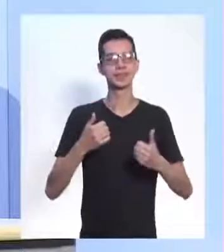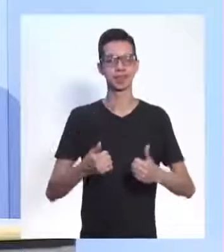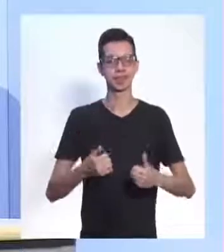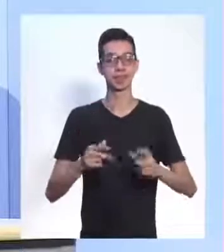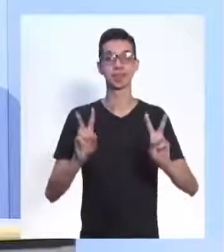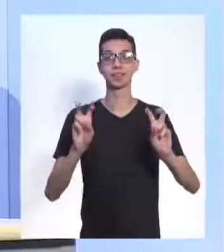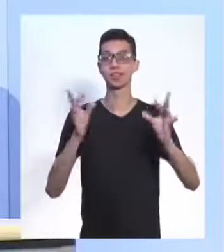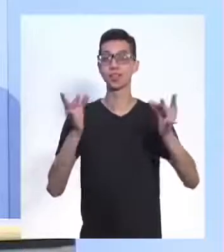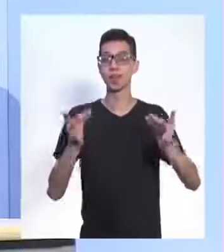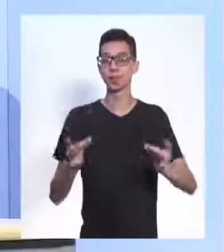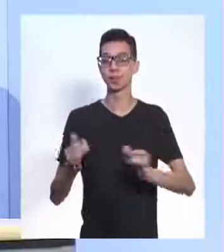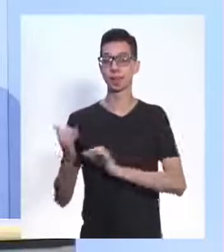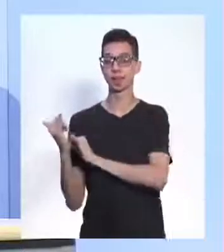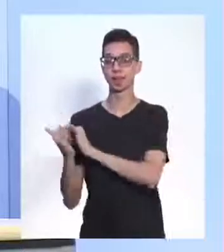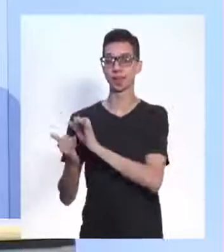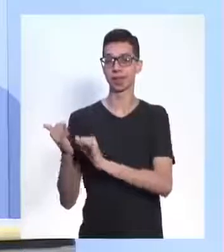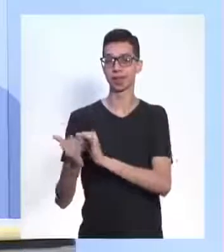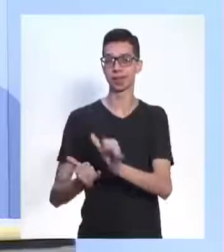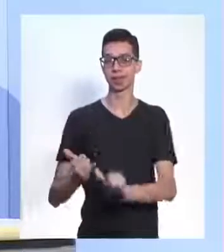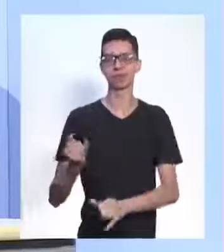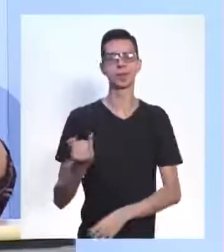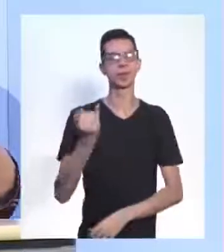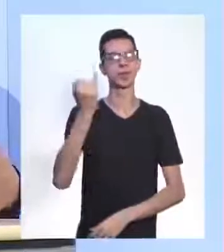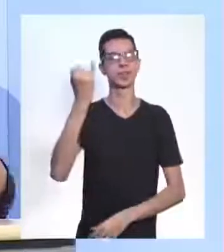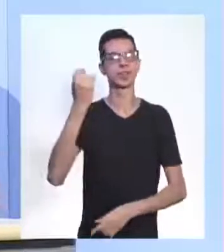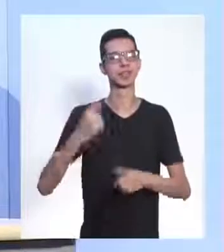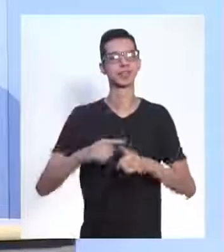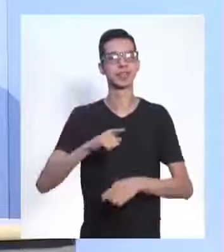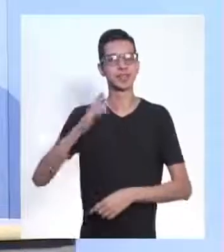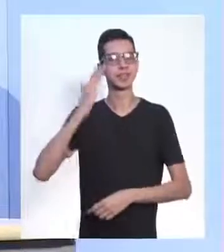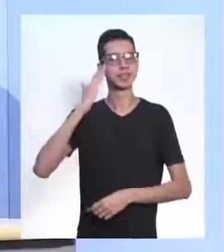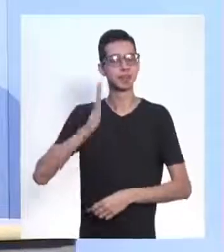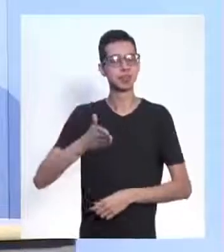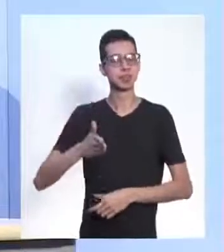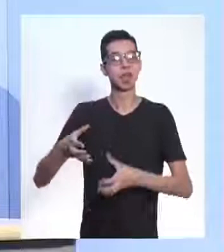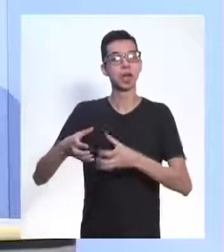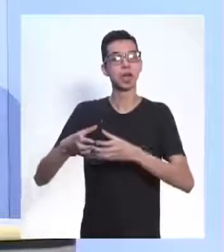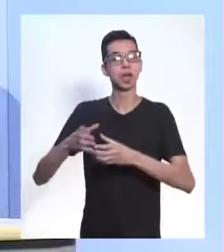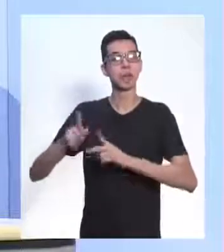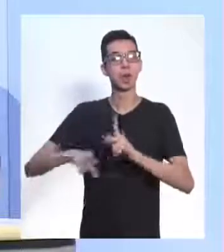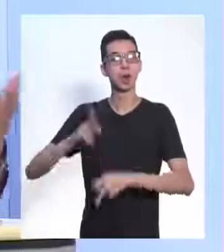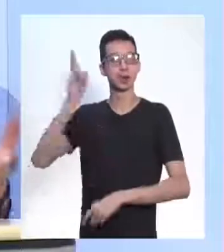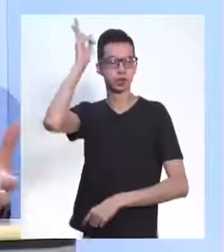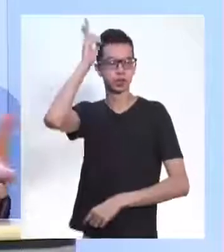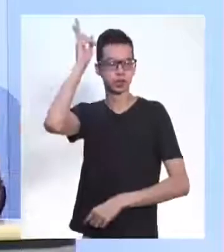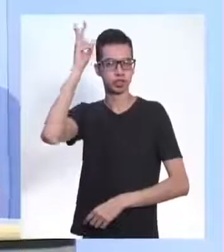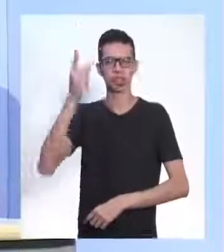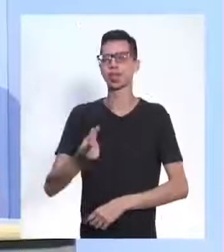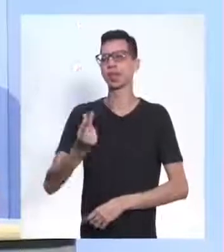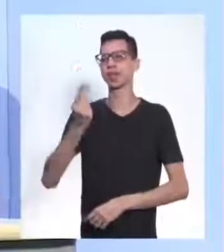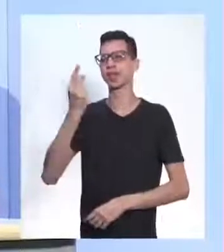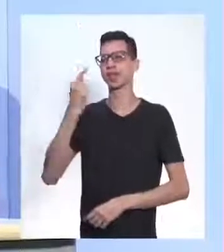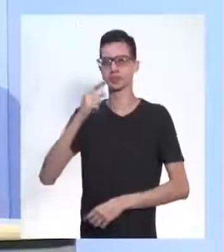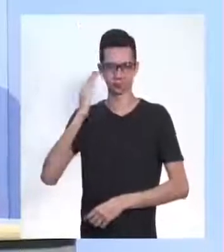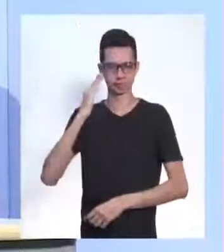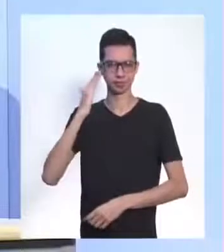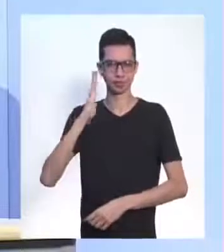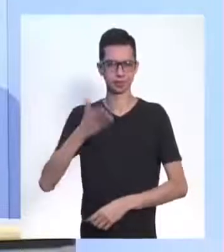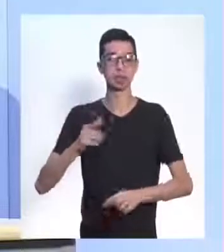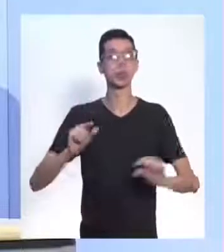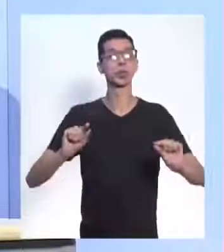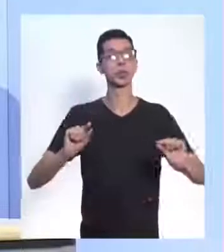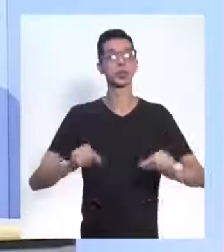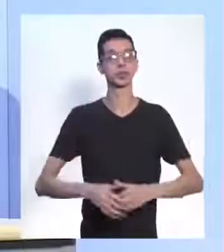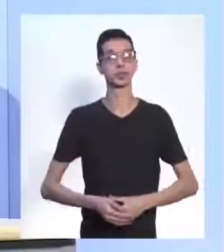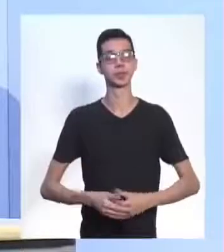questão das lendas é muito importante, porque, como vocês já sabem, todos os povos indígenas, né, os nossos ancestrais, eles tinham toda uma